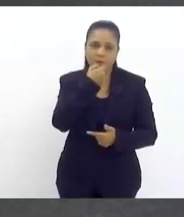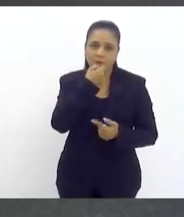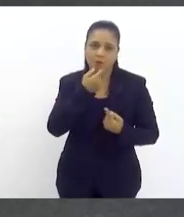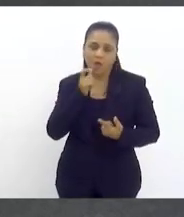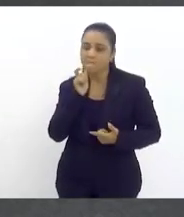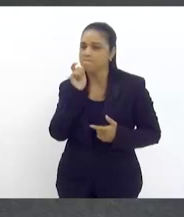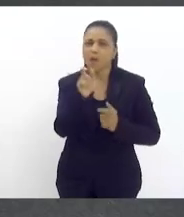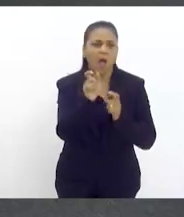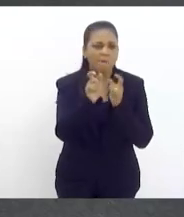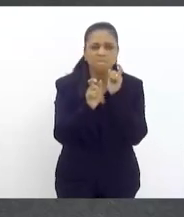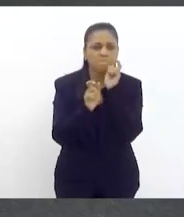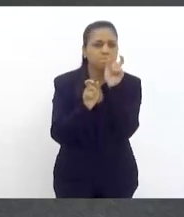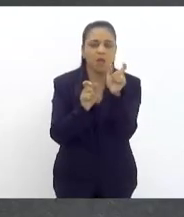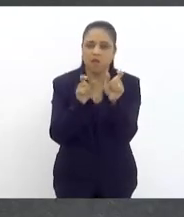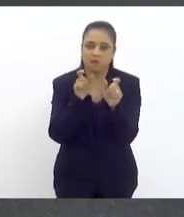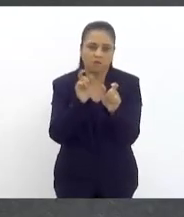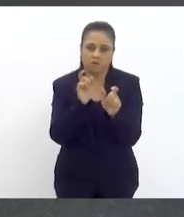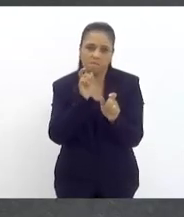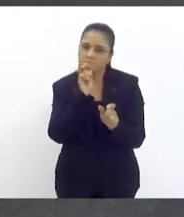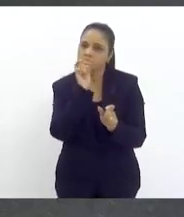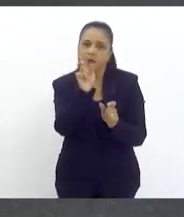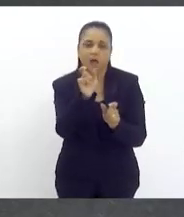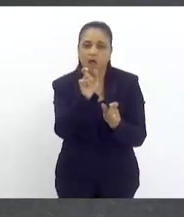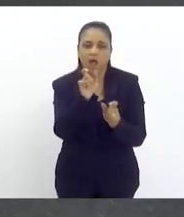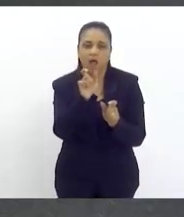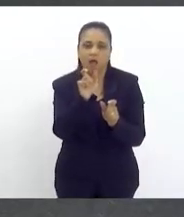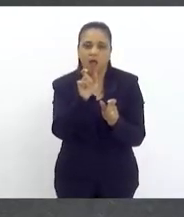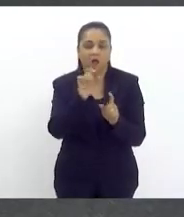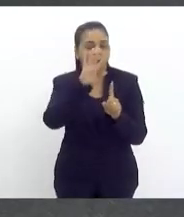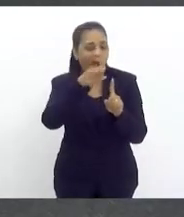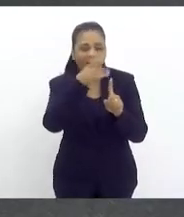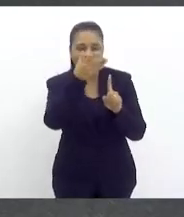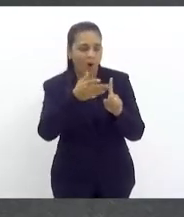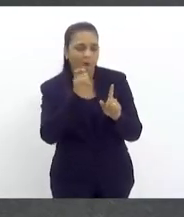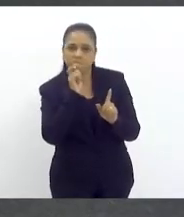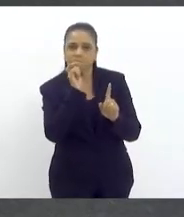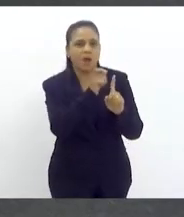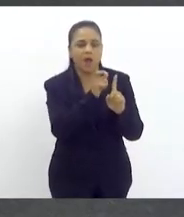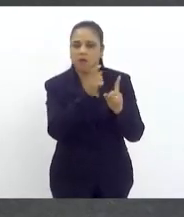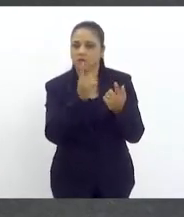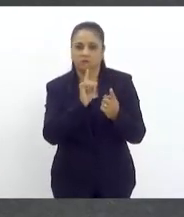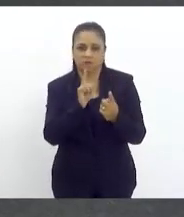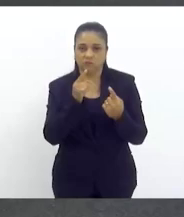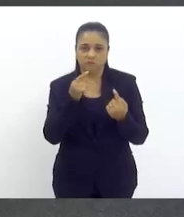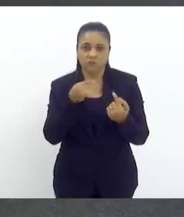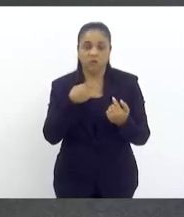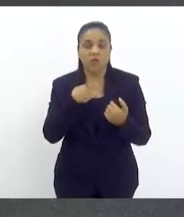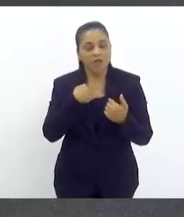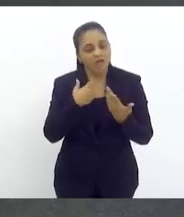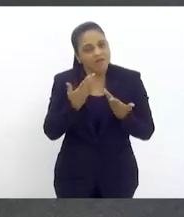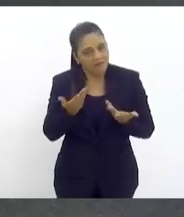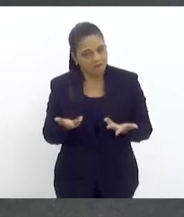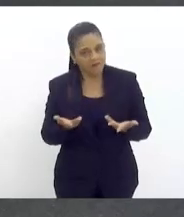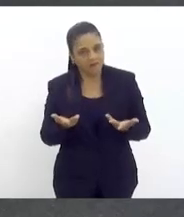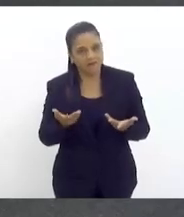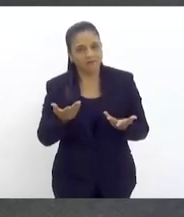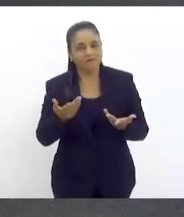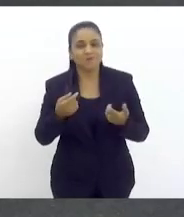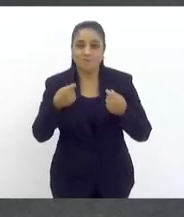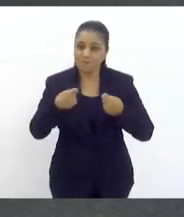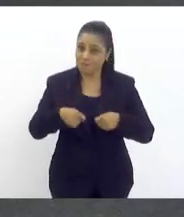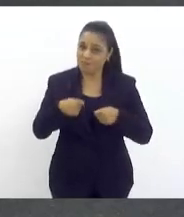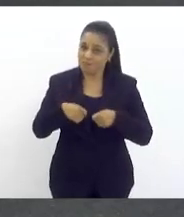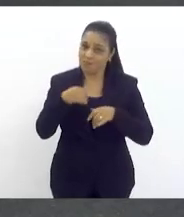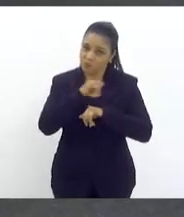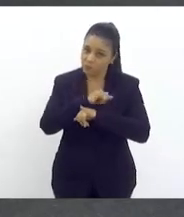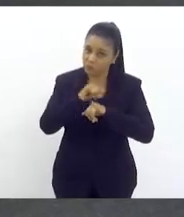ninguém, eu não uso esse microfone para ofender a honra de ninguém, mas é evidente que eu preciso dizer